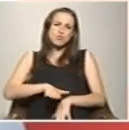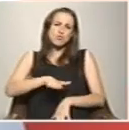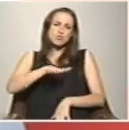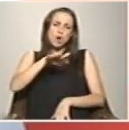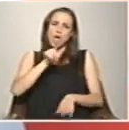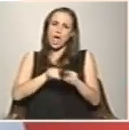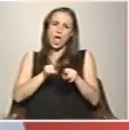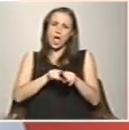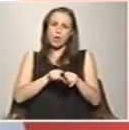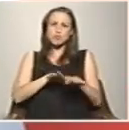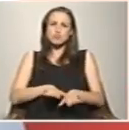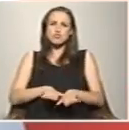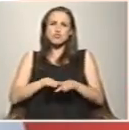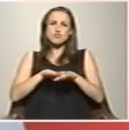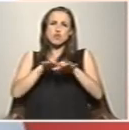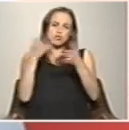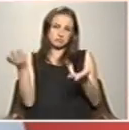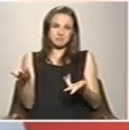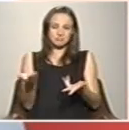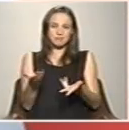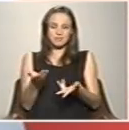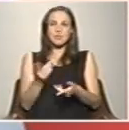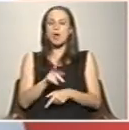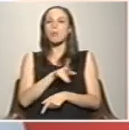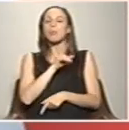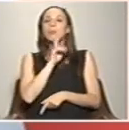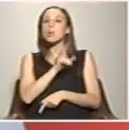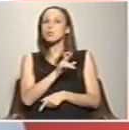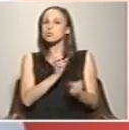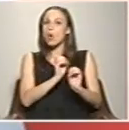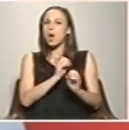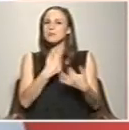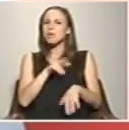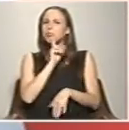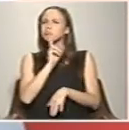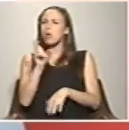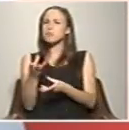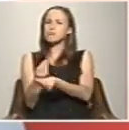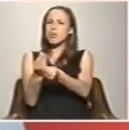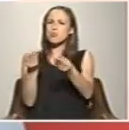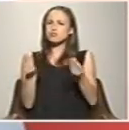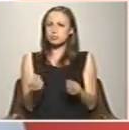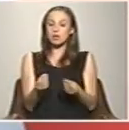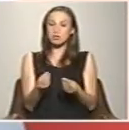processo. E um processo que não tem uma resposta, mas tem respostas.